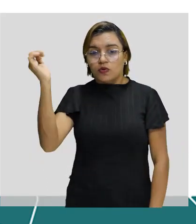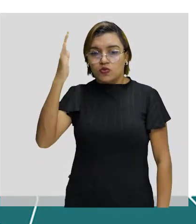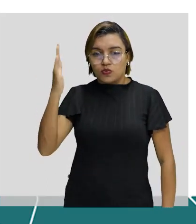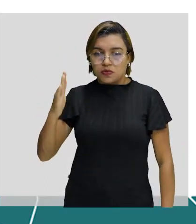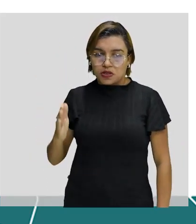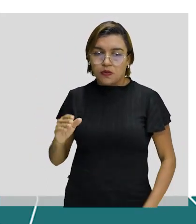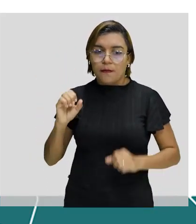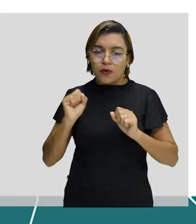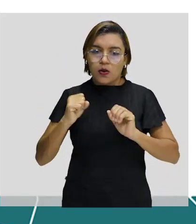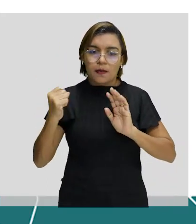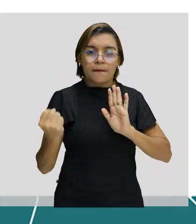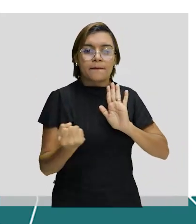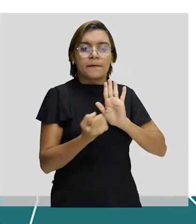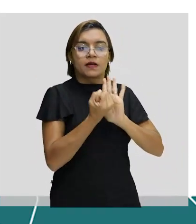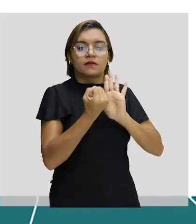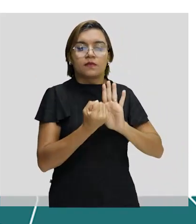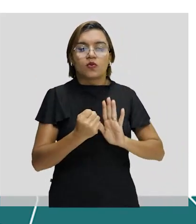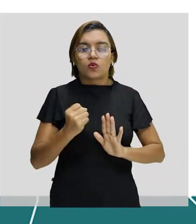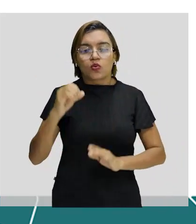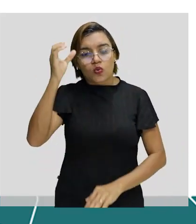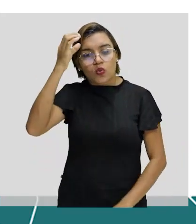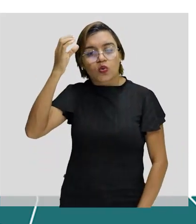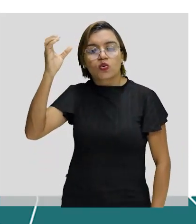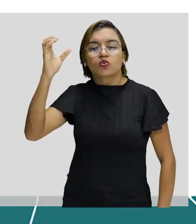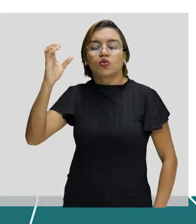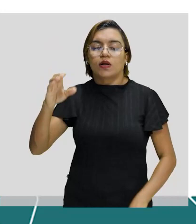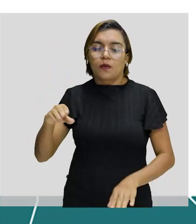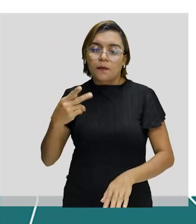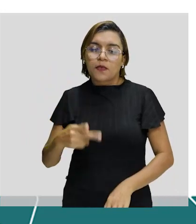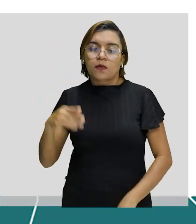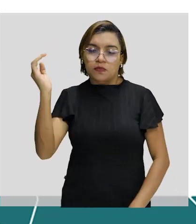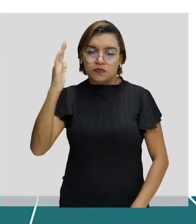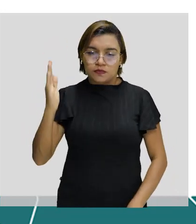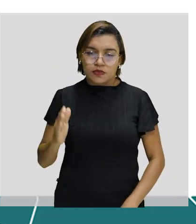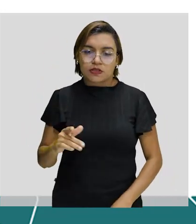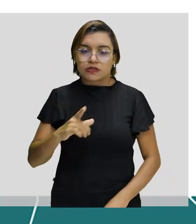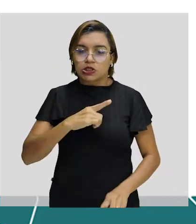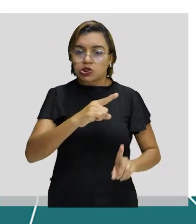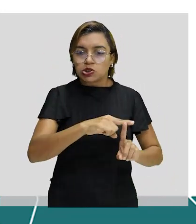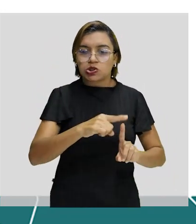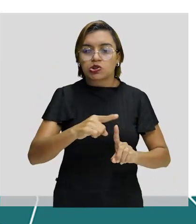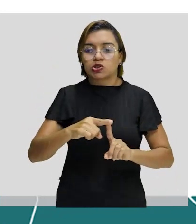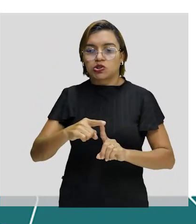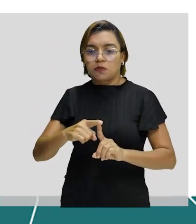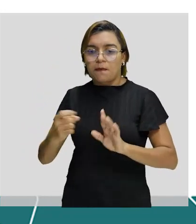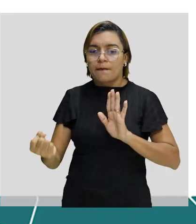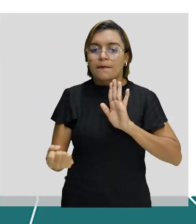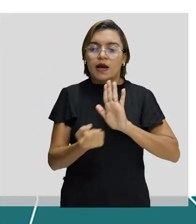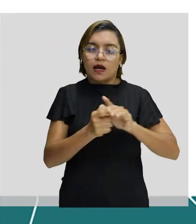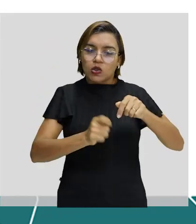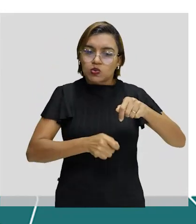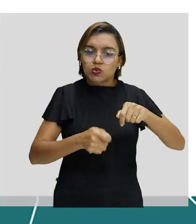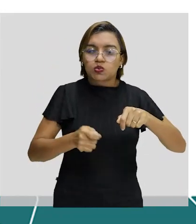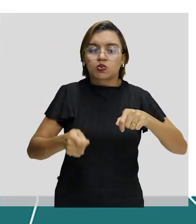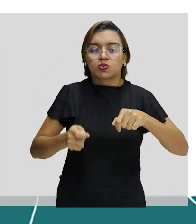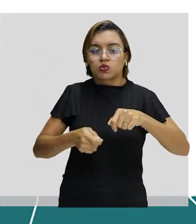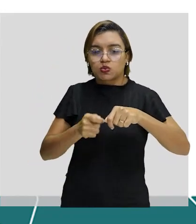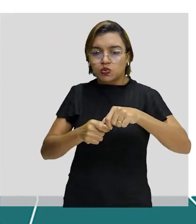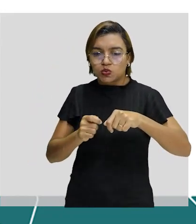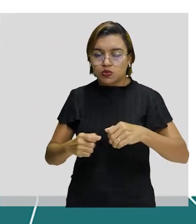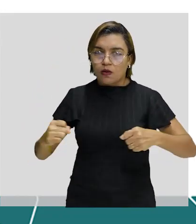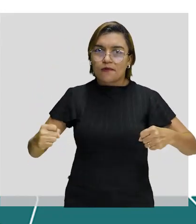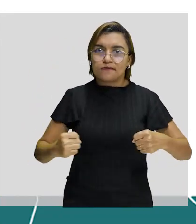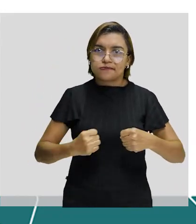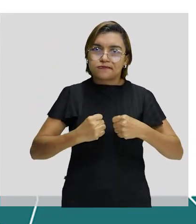e imaterial do país. O estilo é marcado pelo som da zabumba, triângulo e